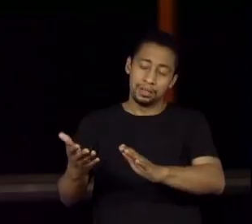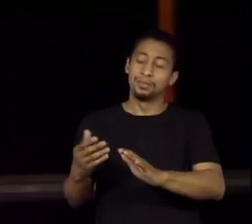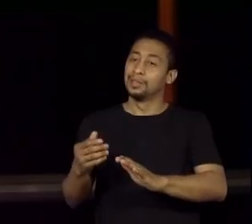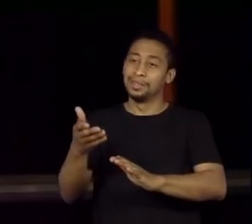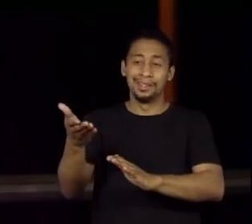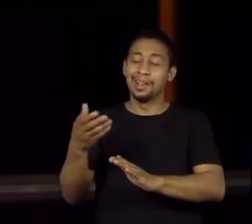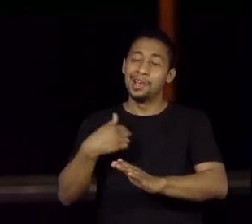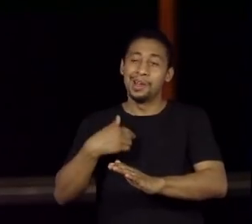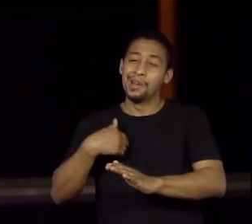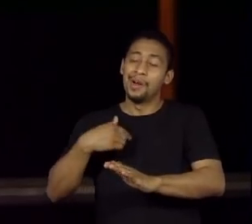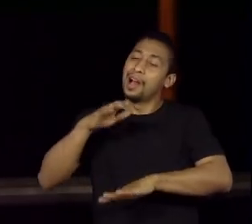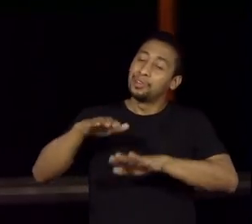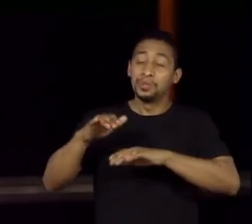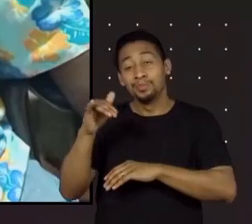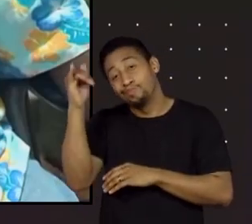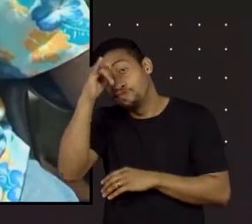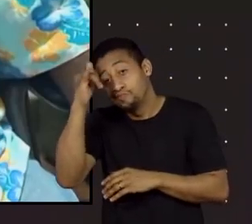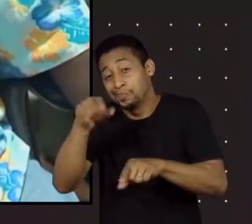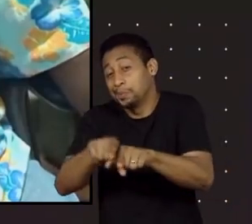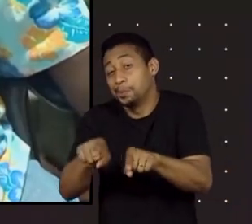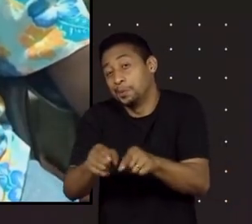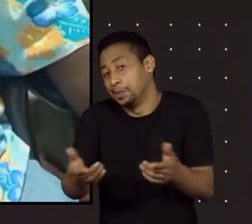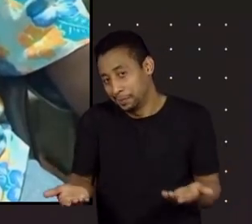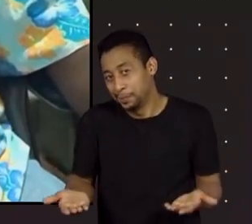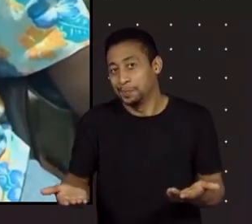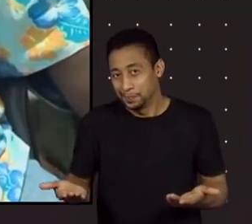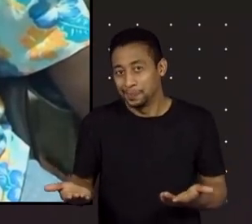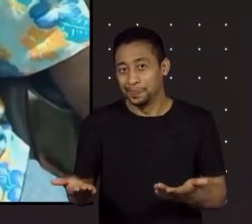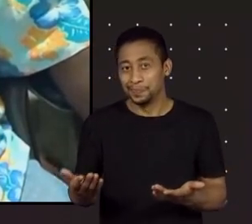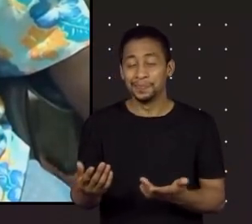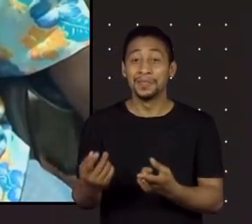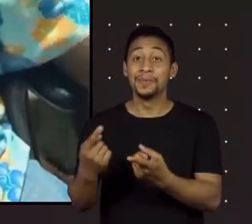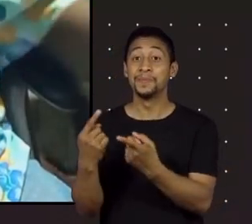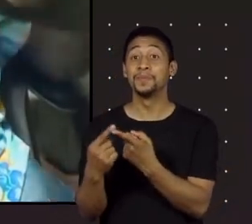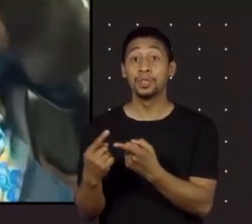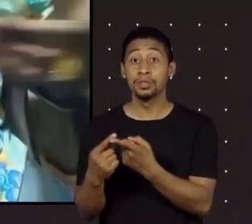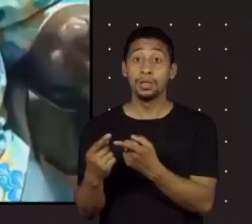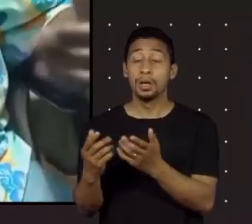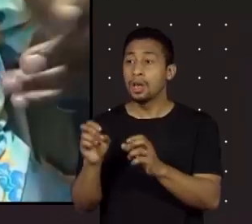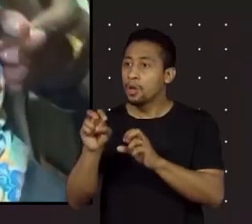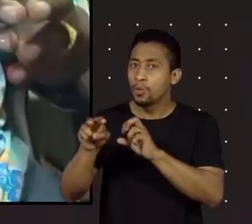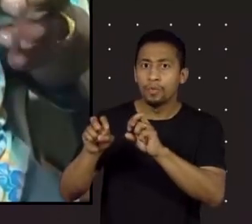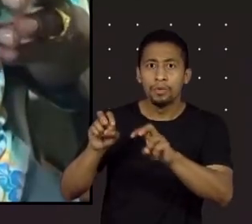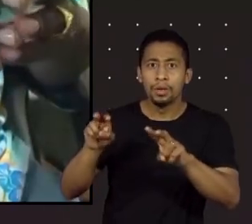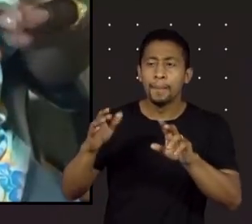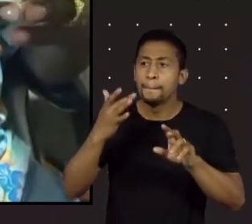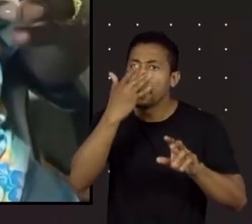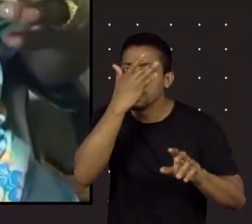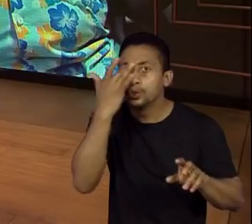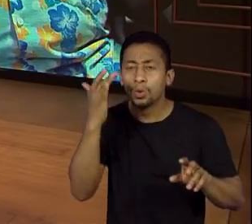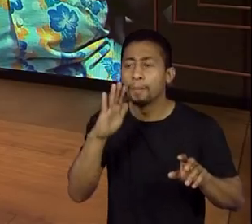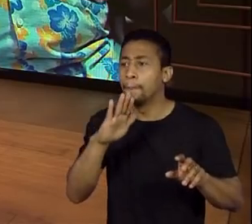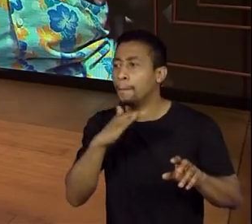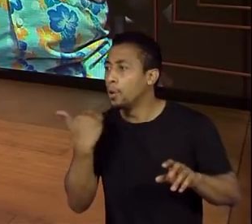babacão. Careta. Neguinho babacão. É porque eu vi muita gente morrer, né? E eu gosto muito de